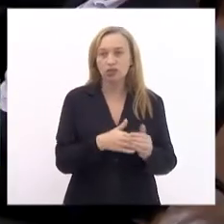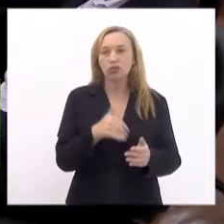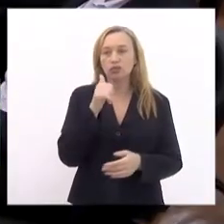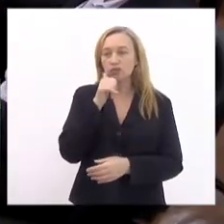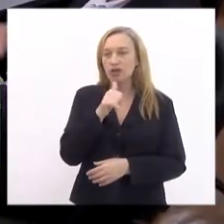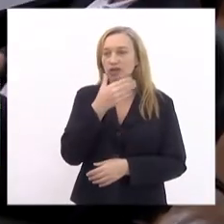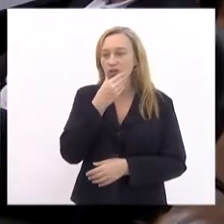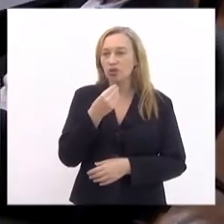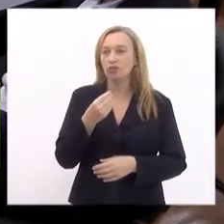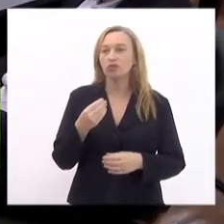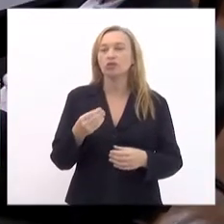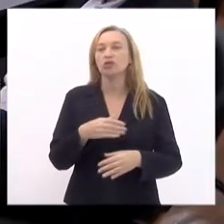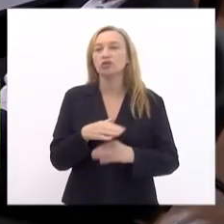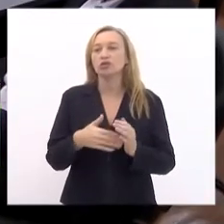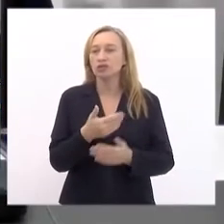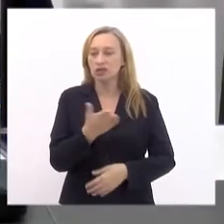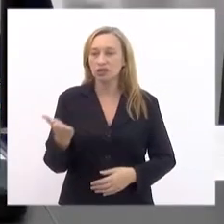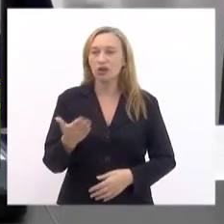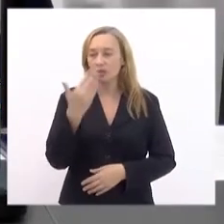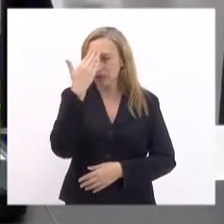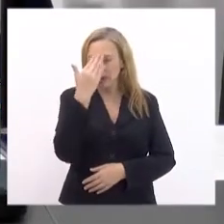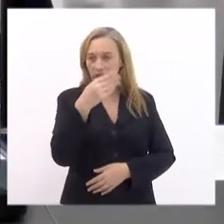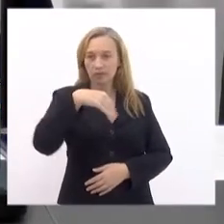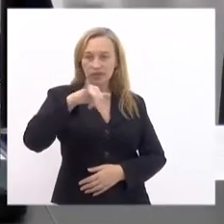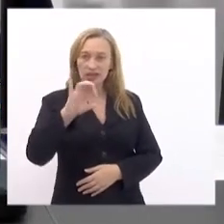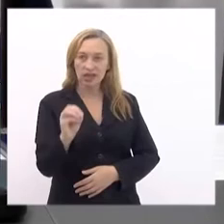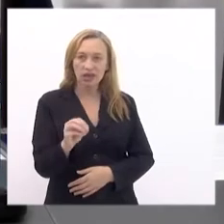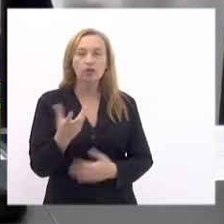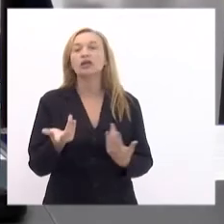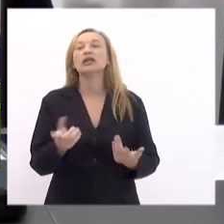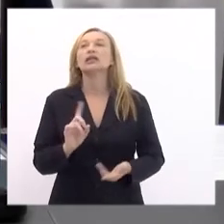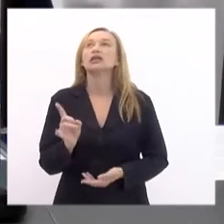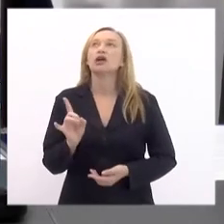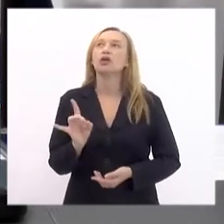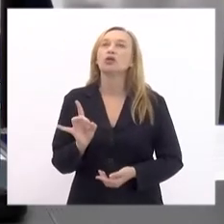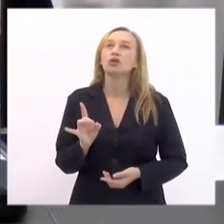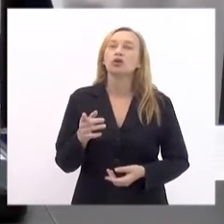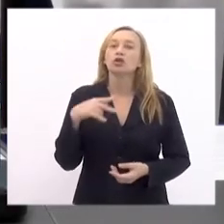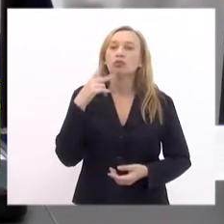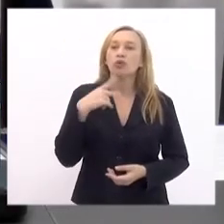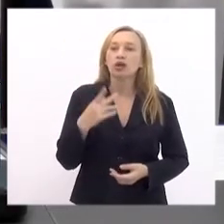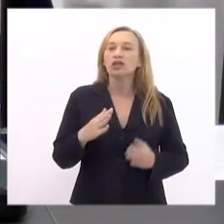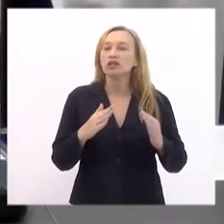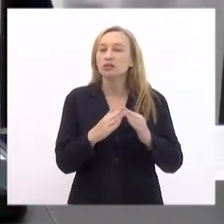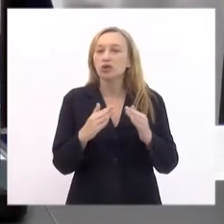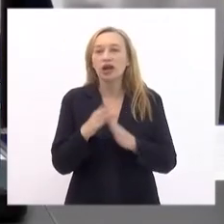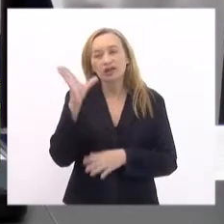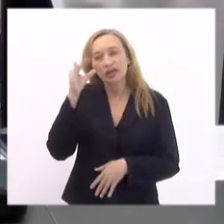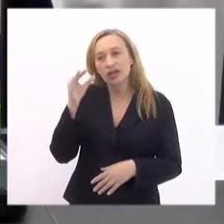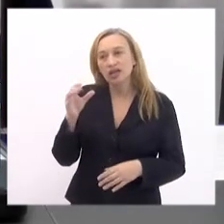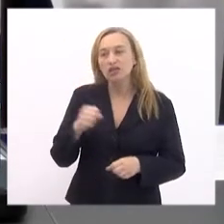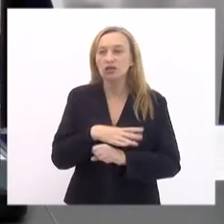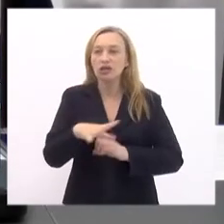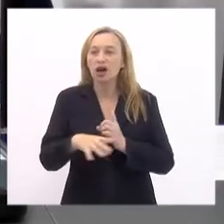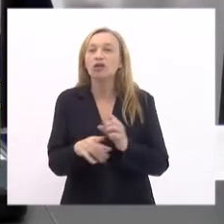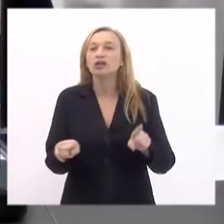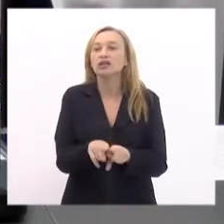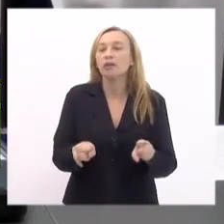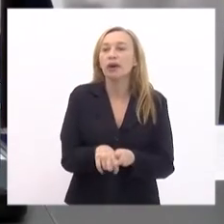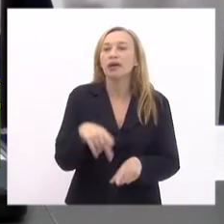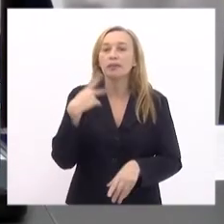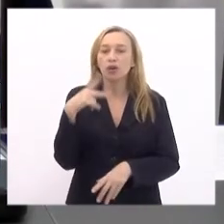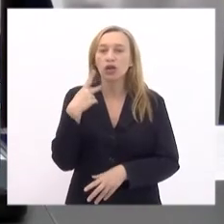Obrigado, Marcelo Xavier. Não apenas de políticas de habitação de interesse social, mas também temos insistido aqui